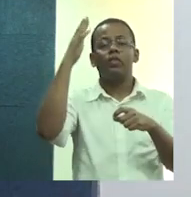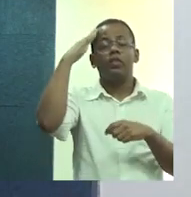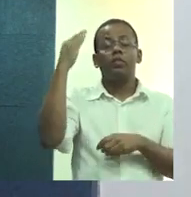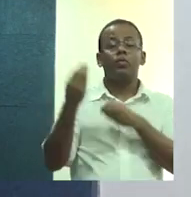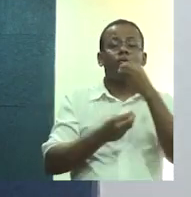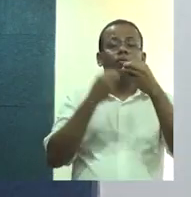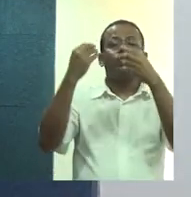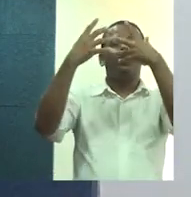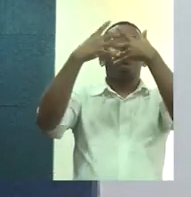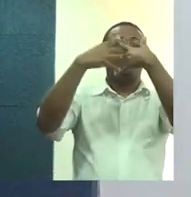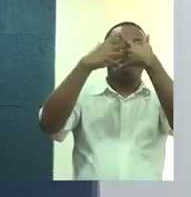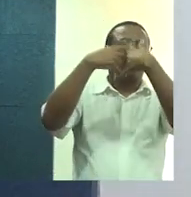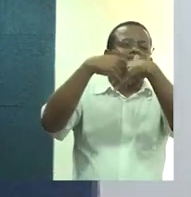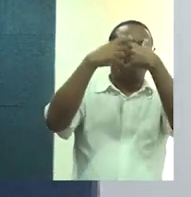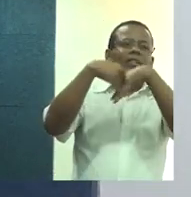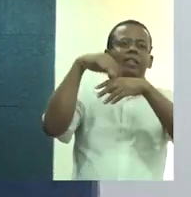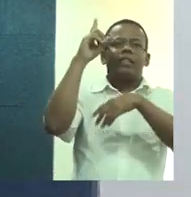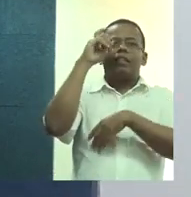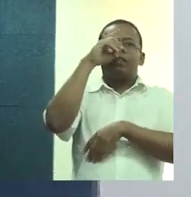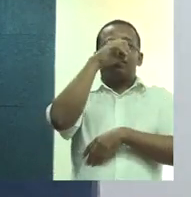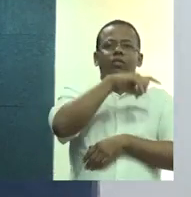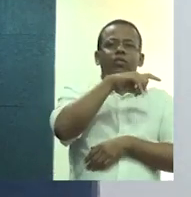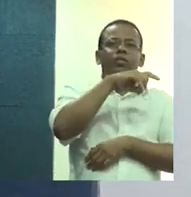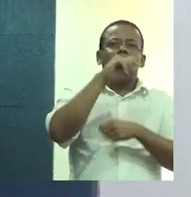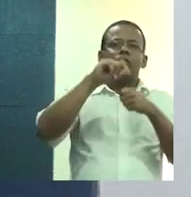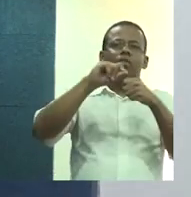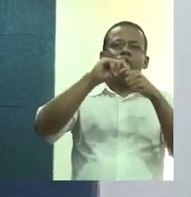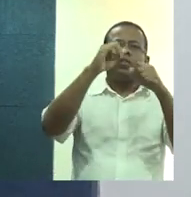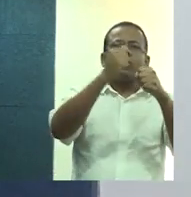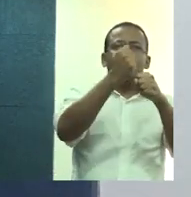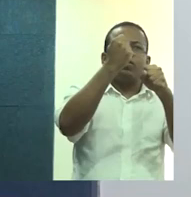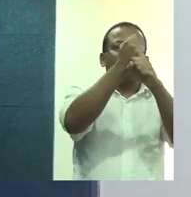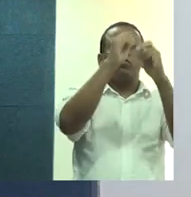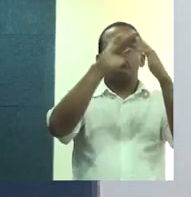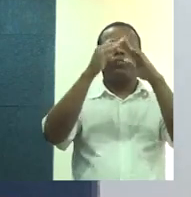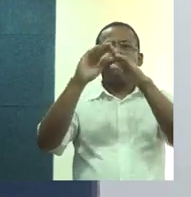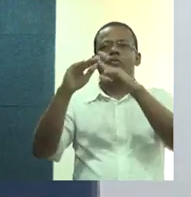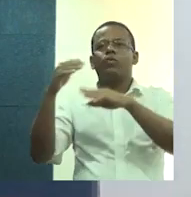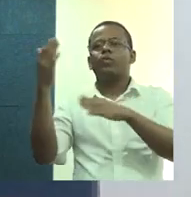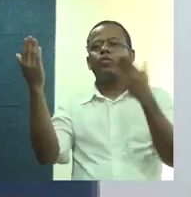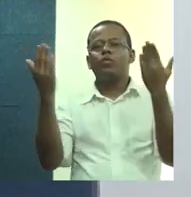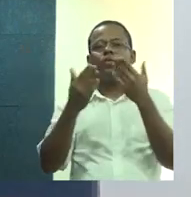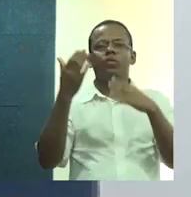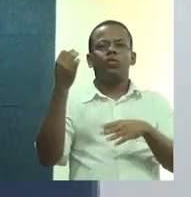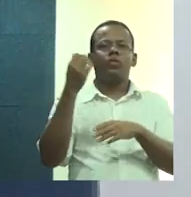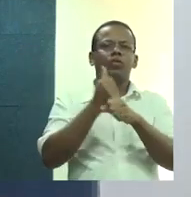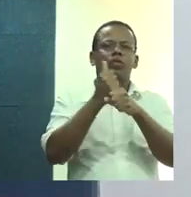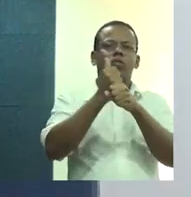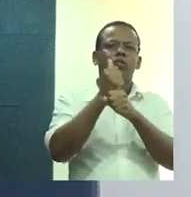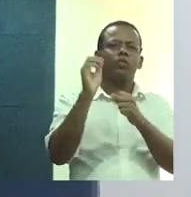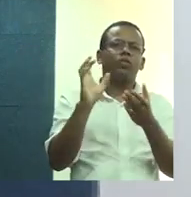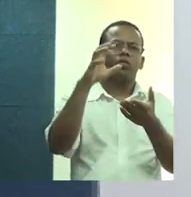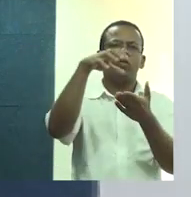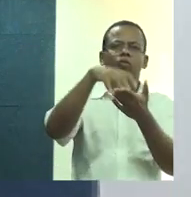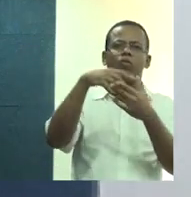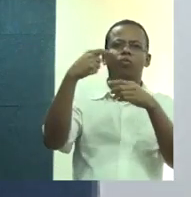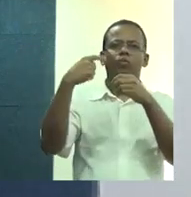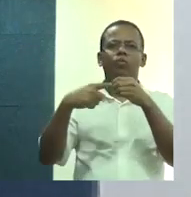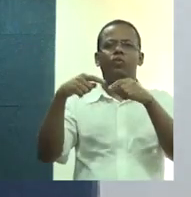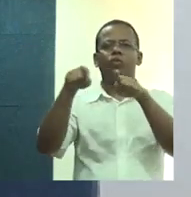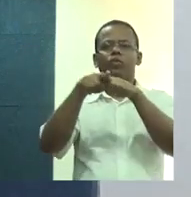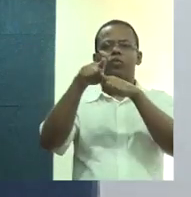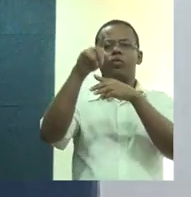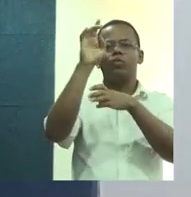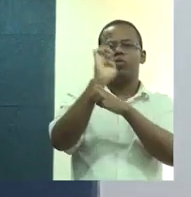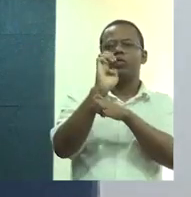complexo fazer intervenção em favelas e como é que é sobretudo agora nos últimos seis anos as equipes nos municípios